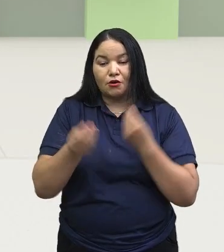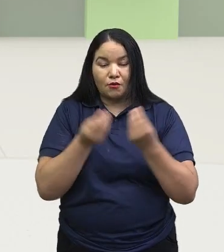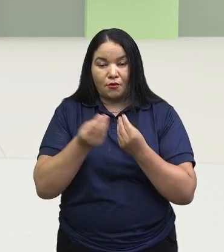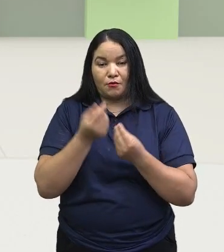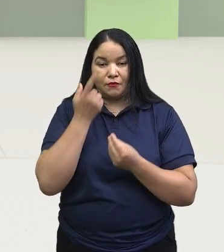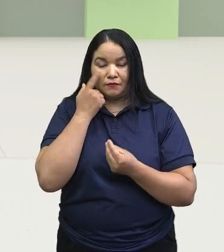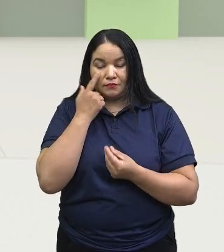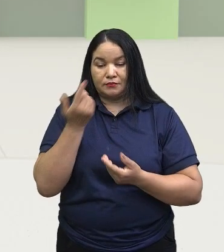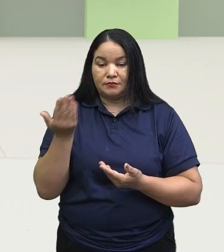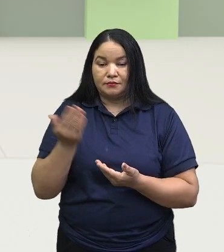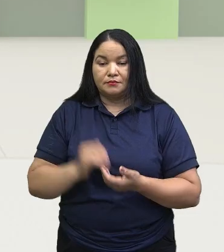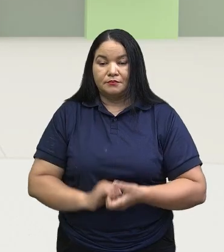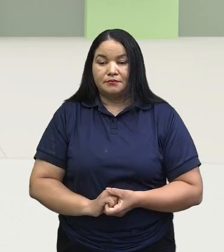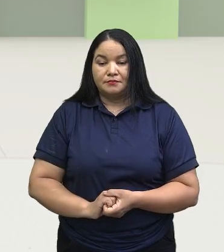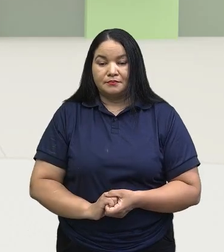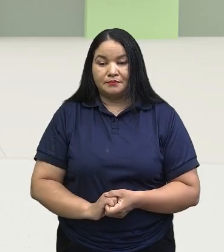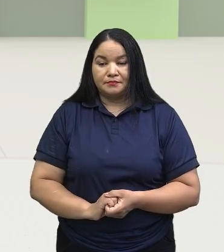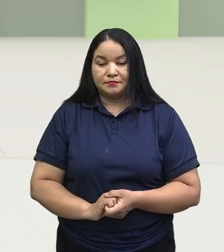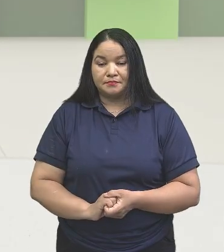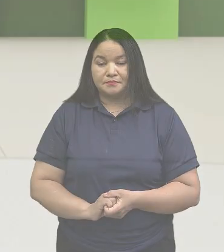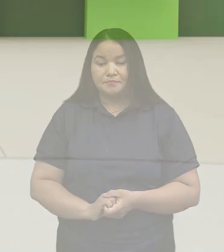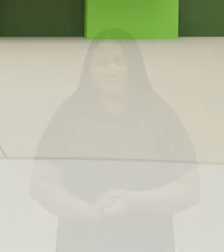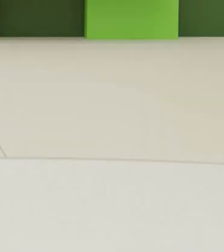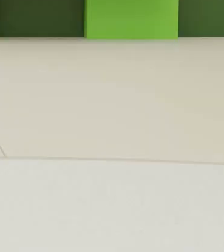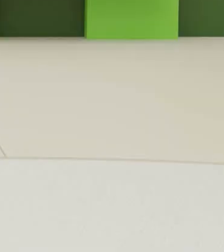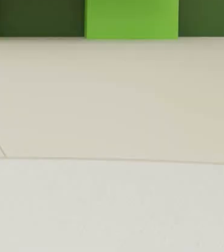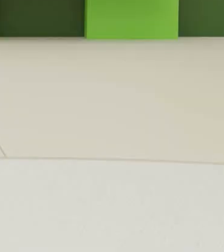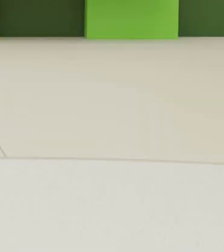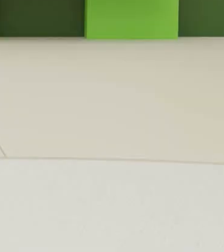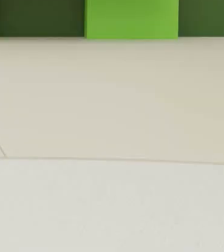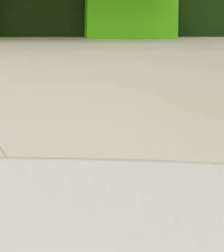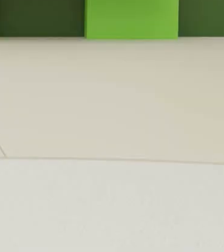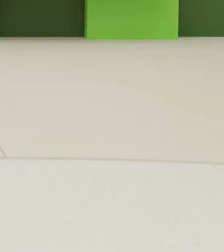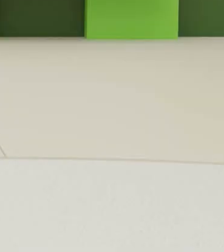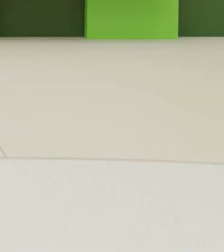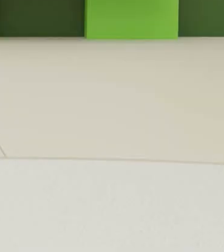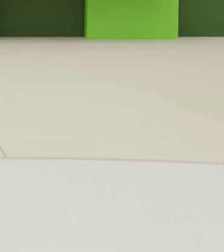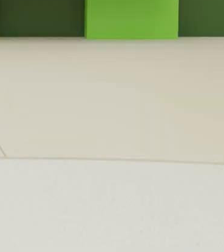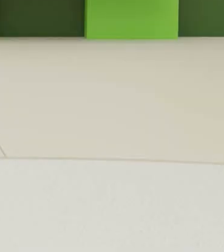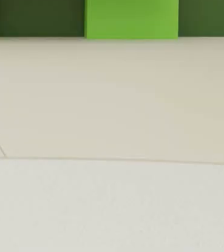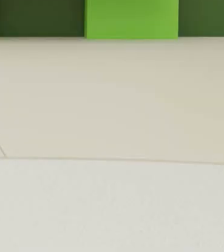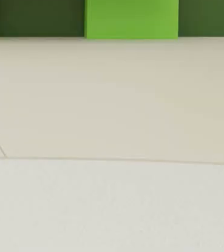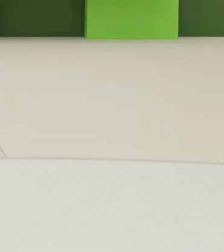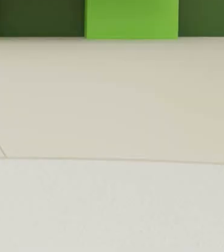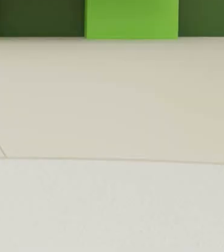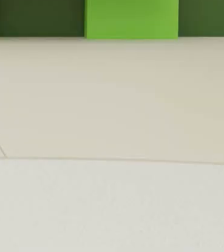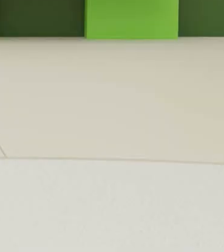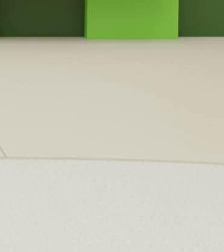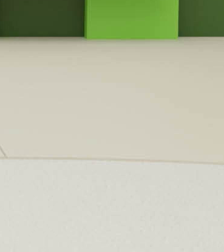uma parte da energia que ela recebeu, ela transfere para a fonte fria. Ou seja, é